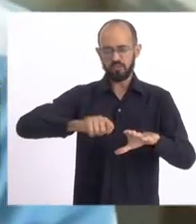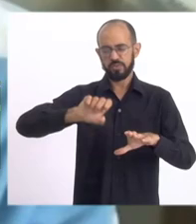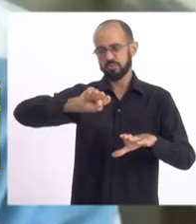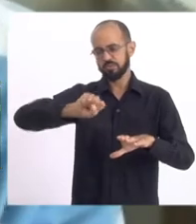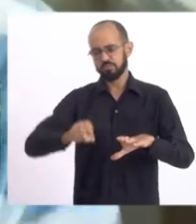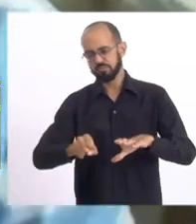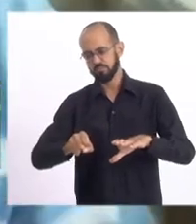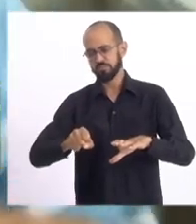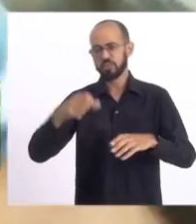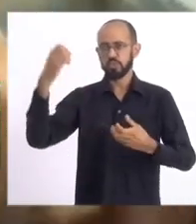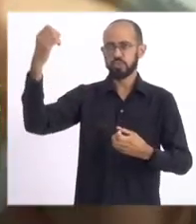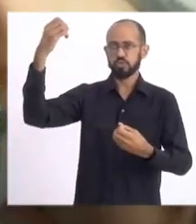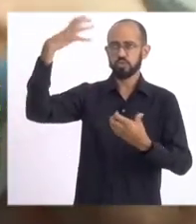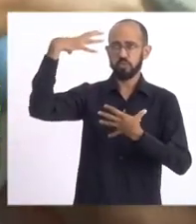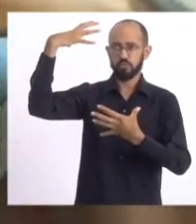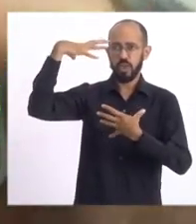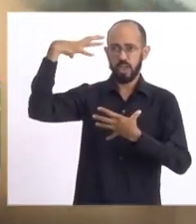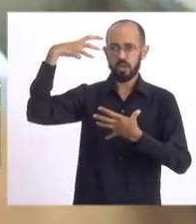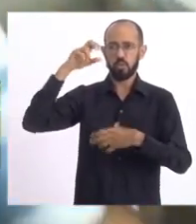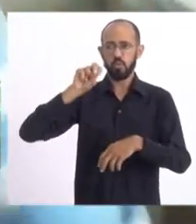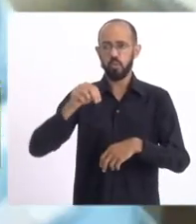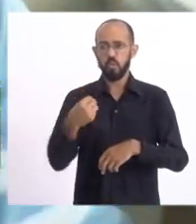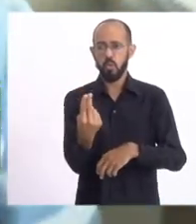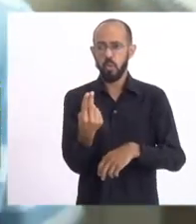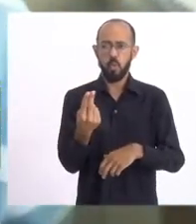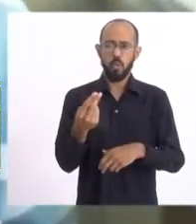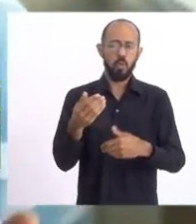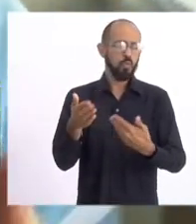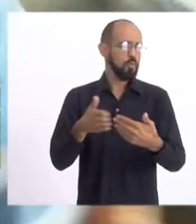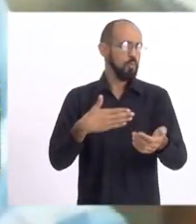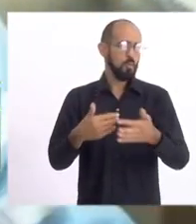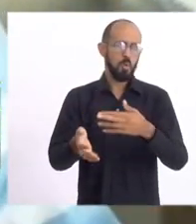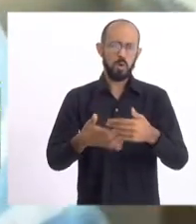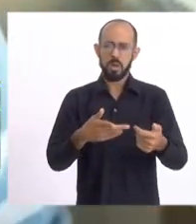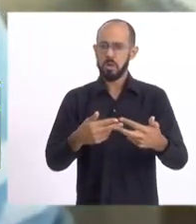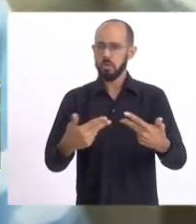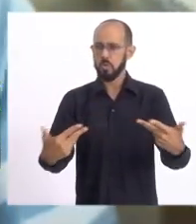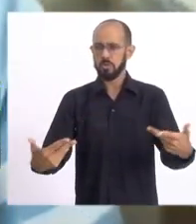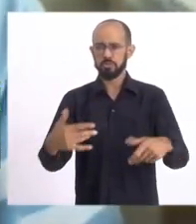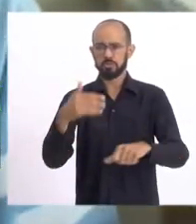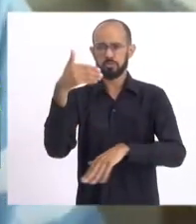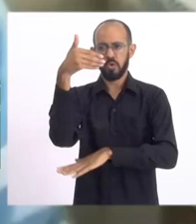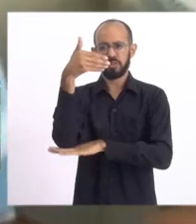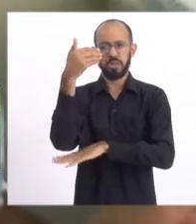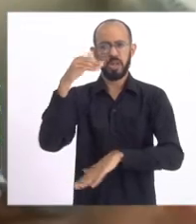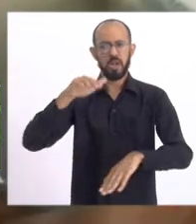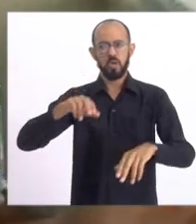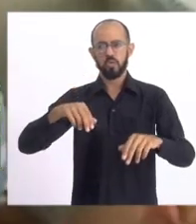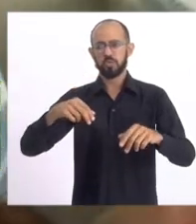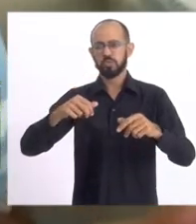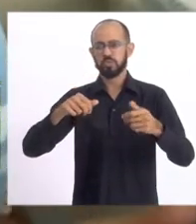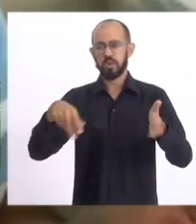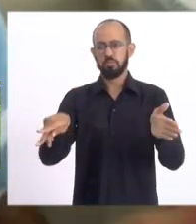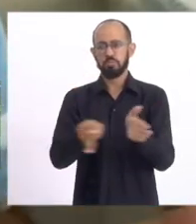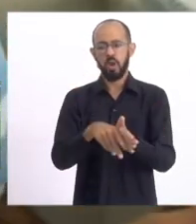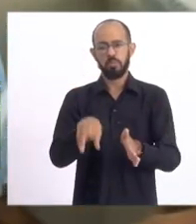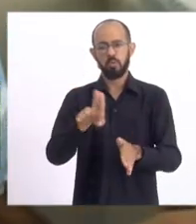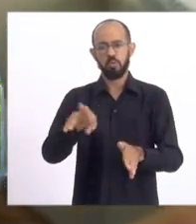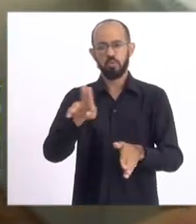ter chuveiro no hotel, na pensão, no albergue. Isso tudo é uso do solo.